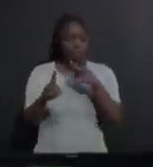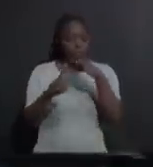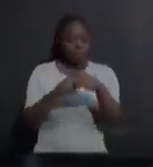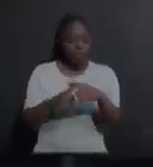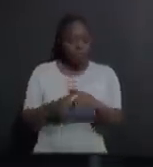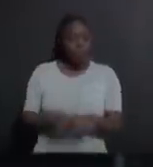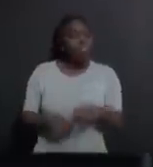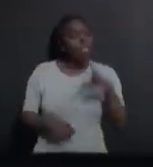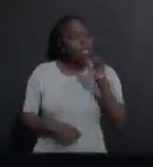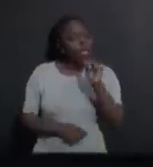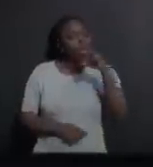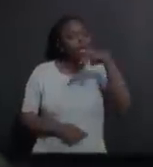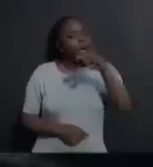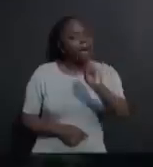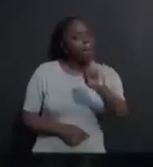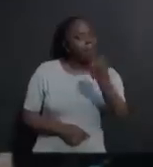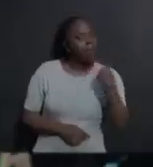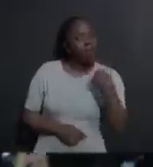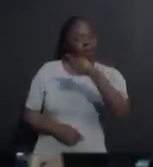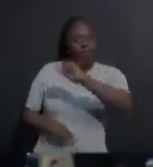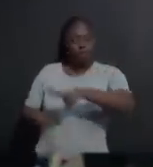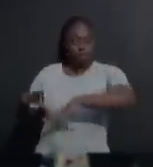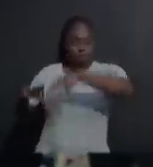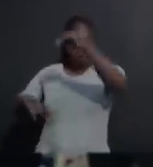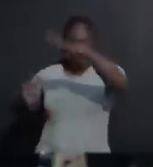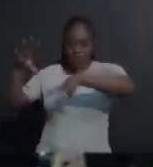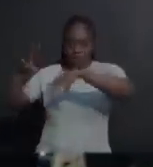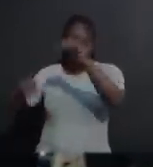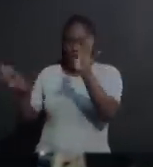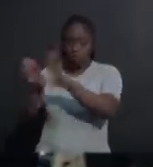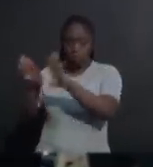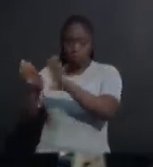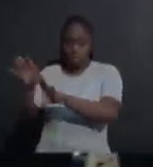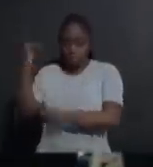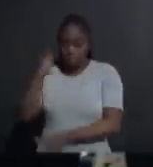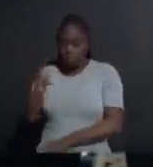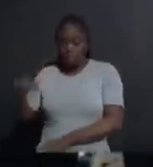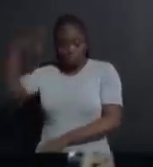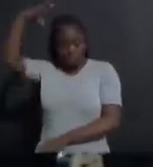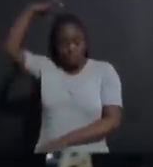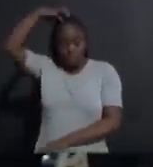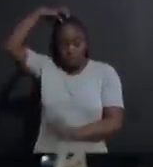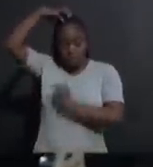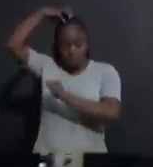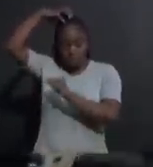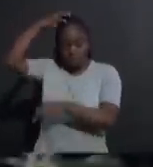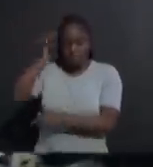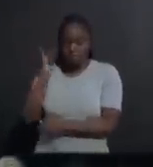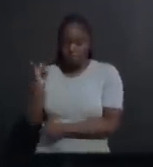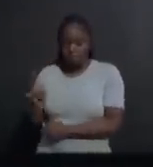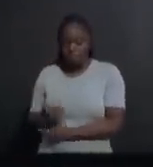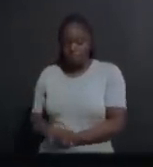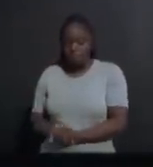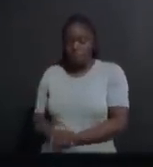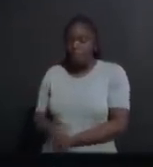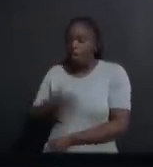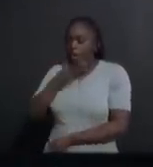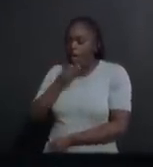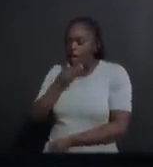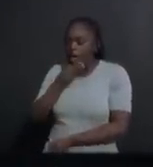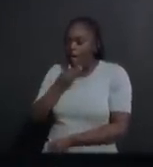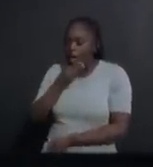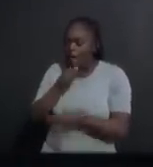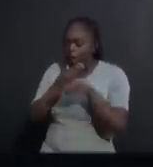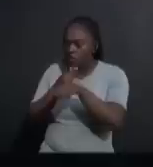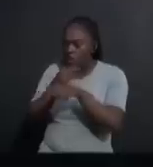Gente, Amós foi para a porta do palácio presidencial. Olha o que ele profetizou para o rei da época, Jeroboão. Esse homem é um demônio,